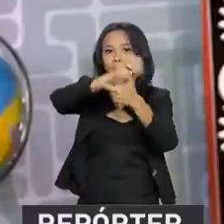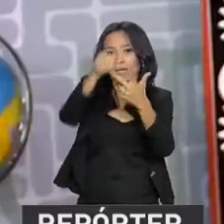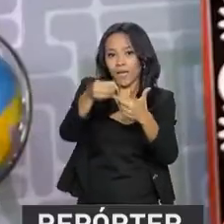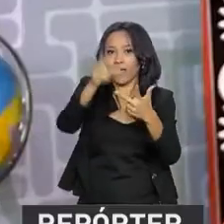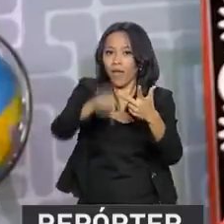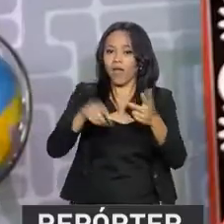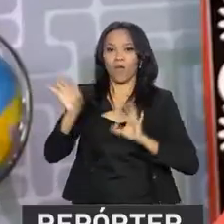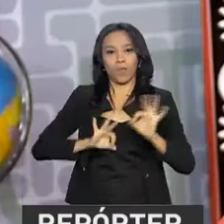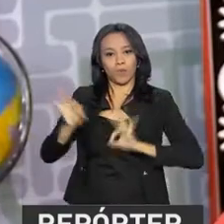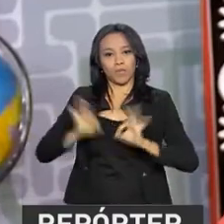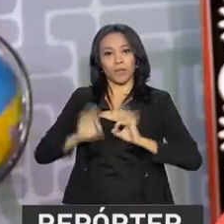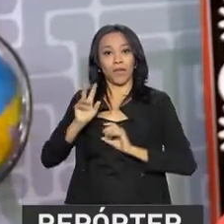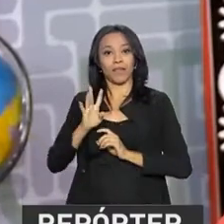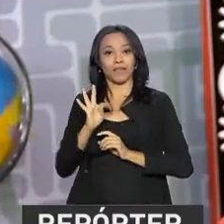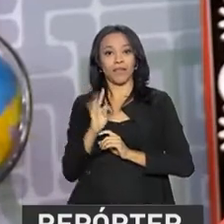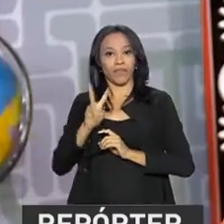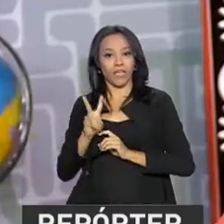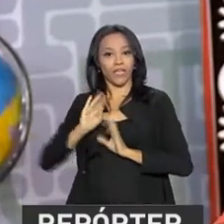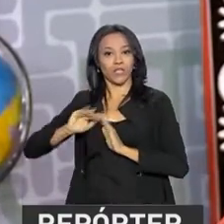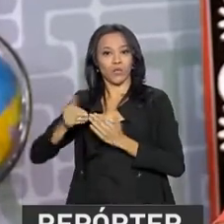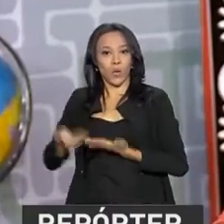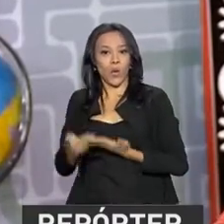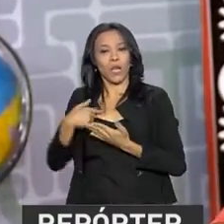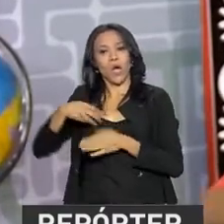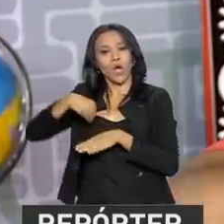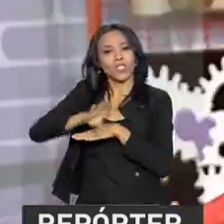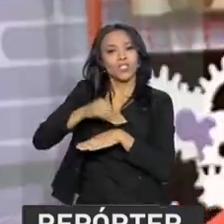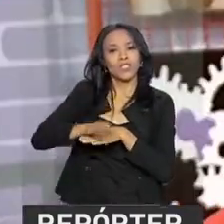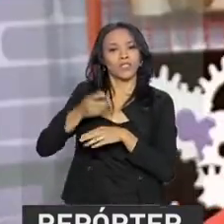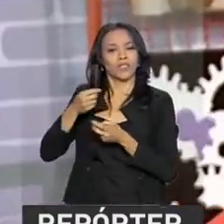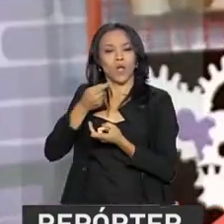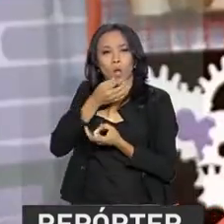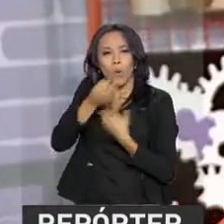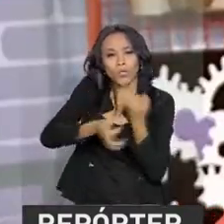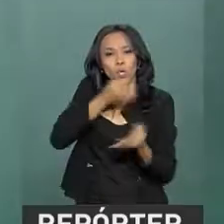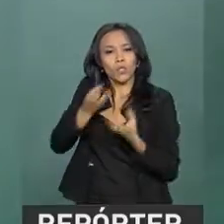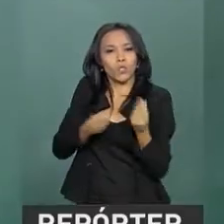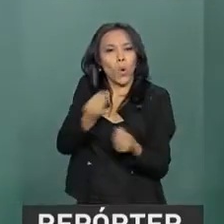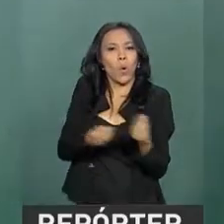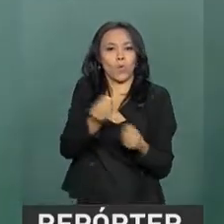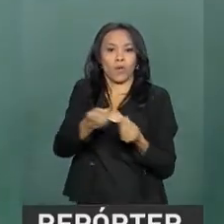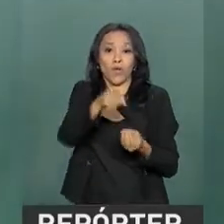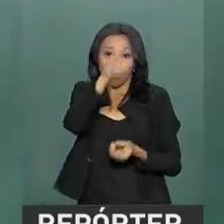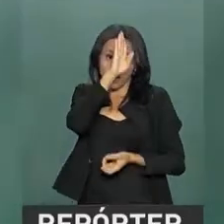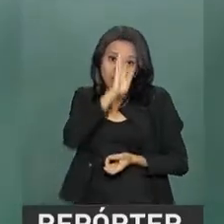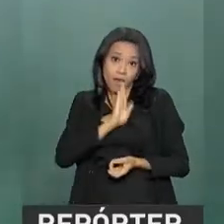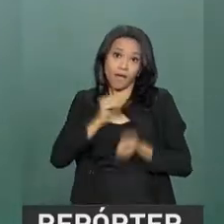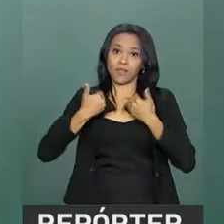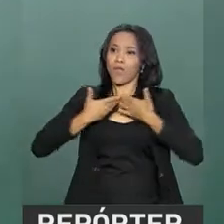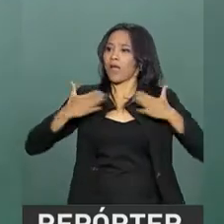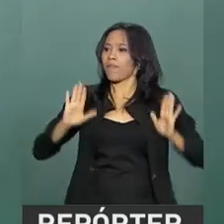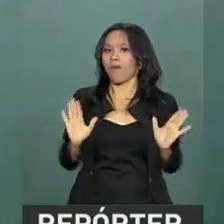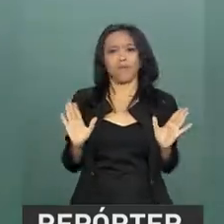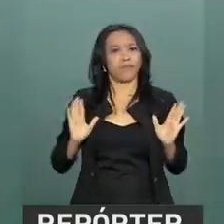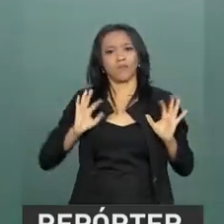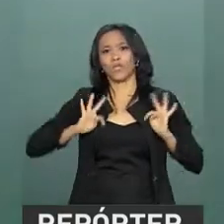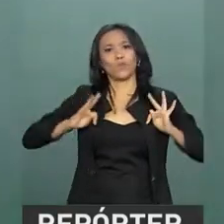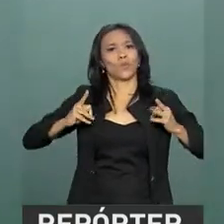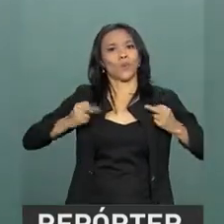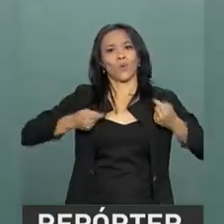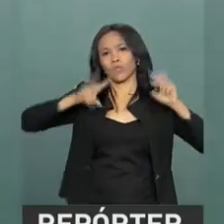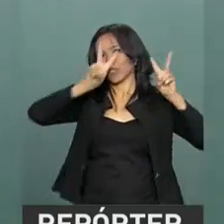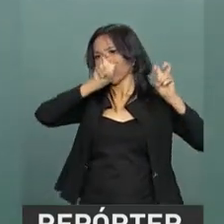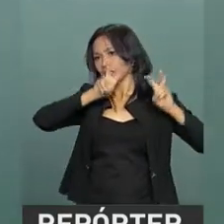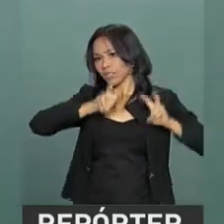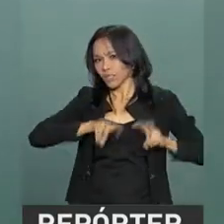a produção dá dicas e conteúdos para quem vai fazer o exame a plataforma de graça aberta e todo o conteúdo é produzido